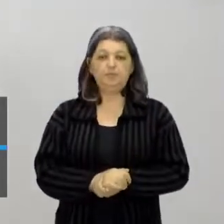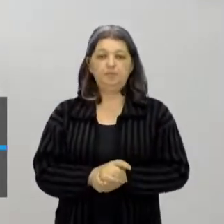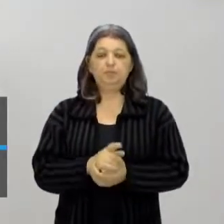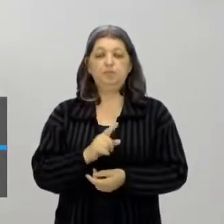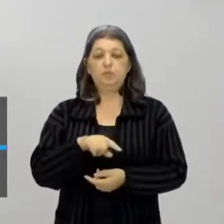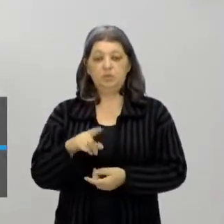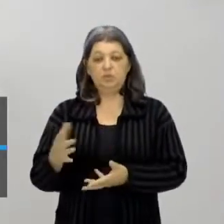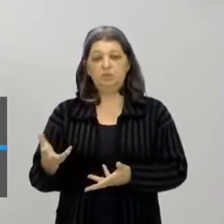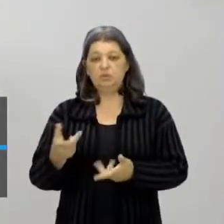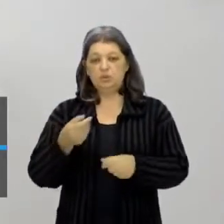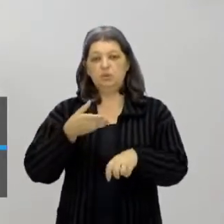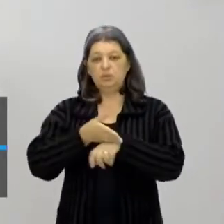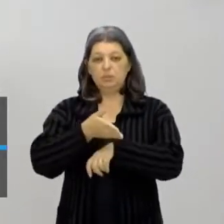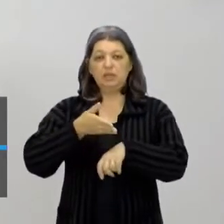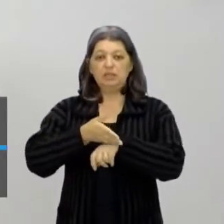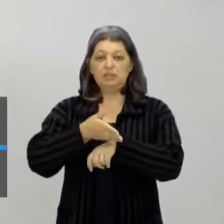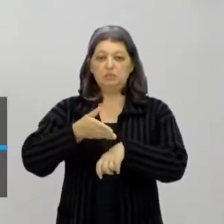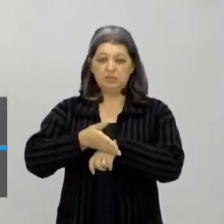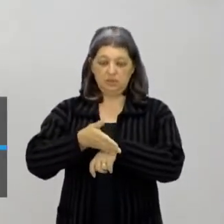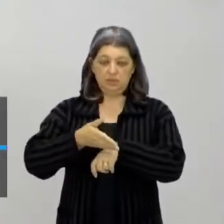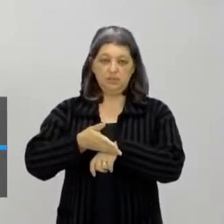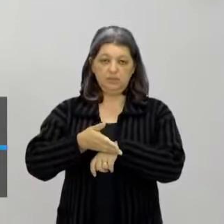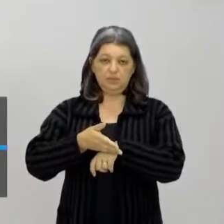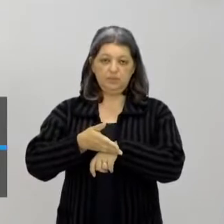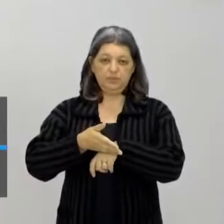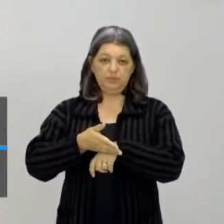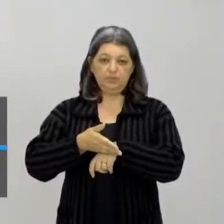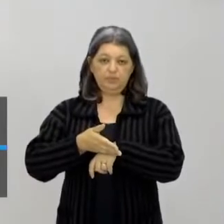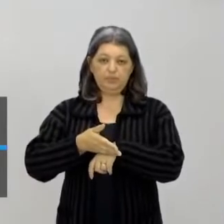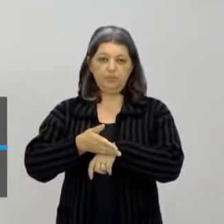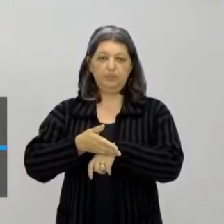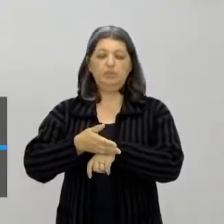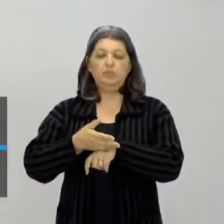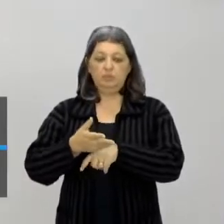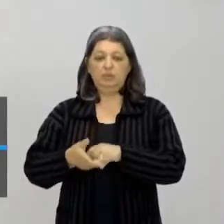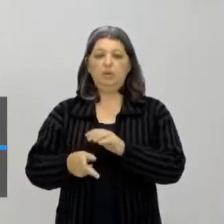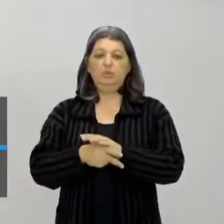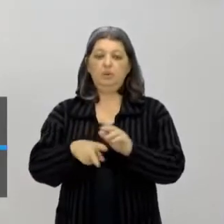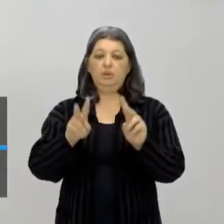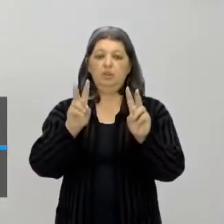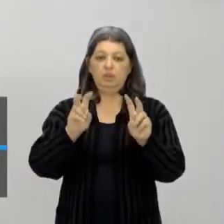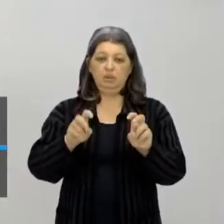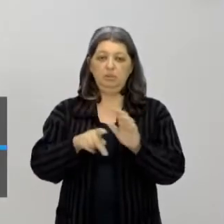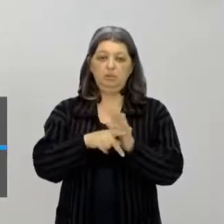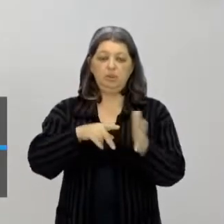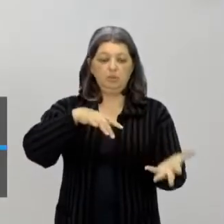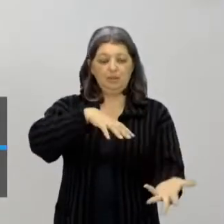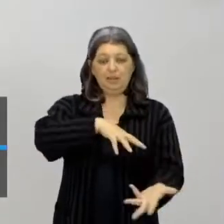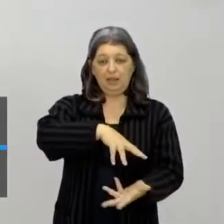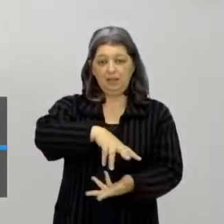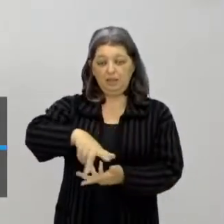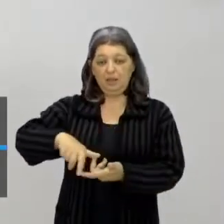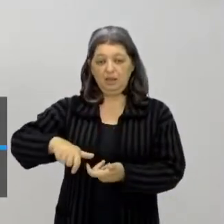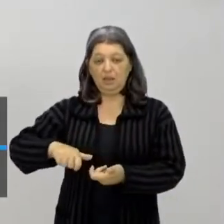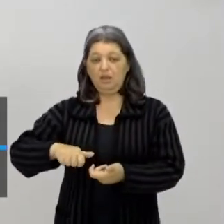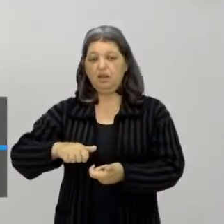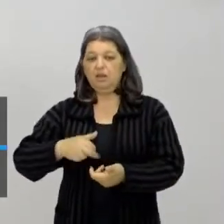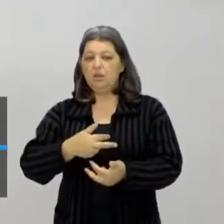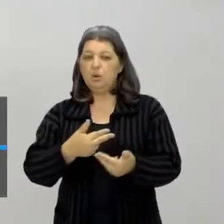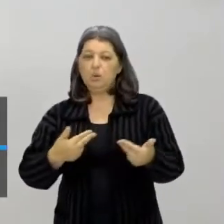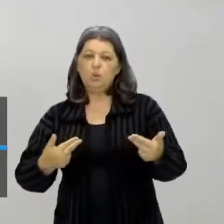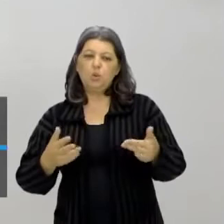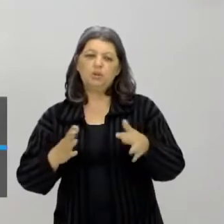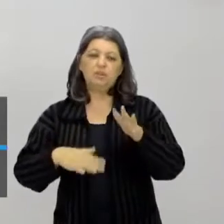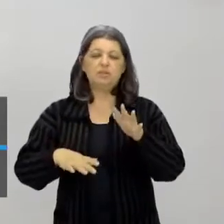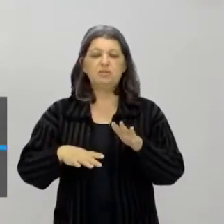aí, a participação, a gente vai falar justamente da Terra e algumas coisas que fazem ela ficar meio em